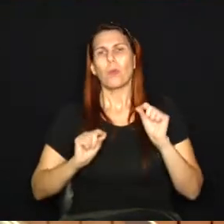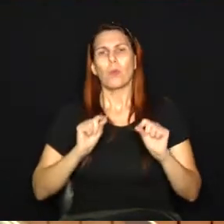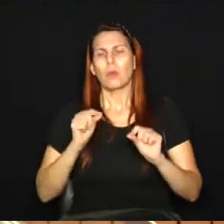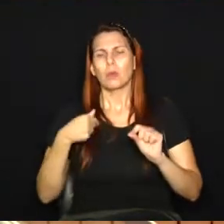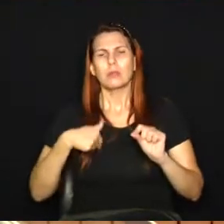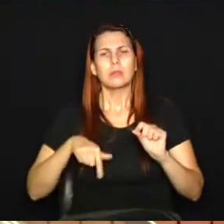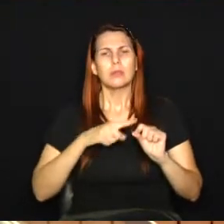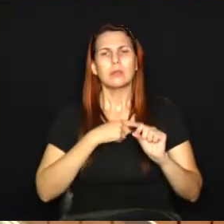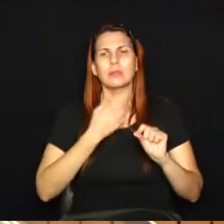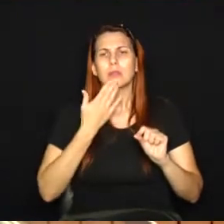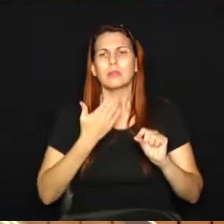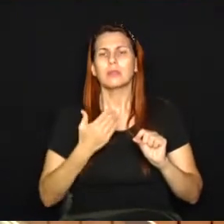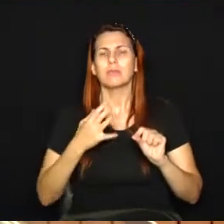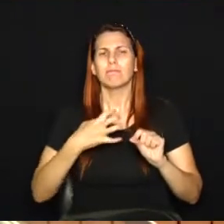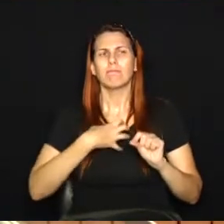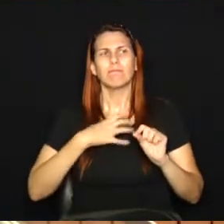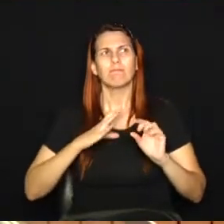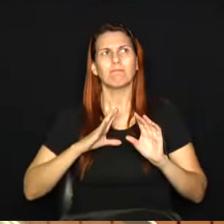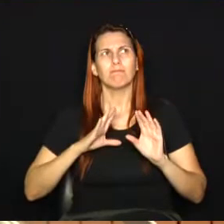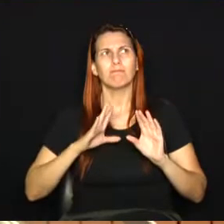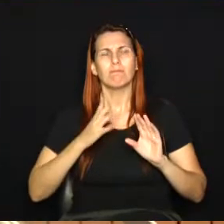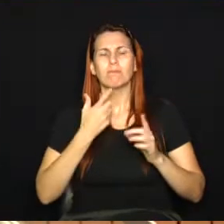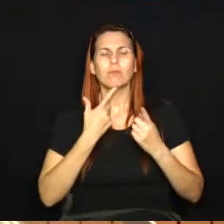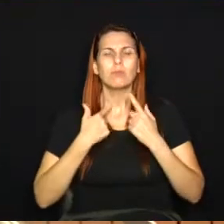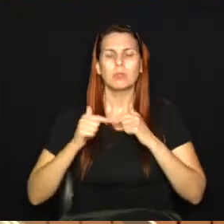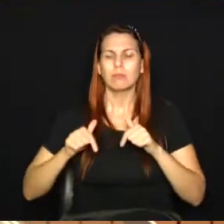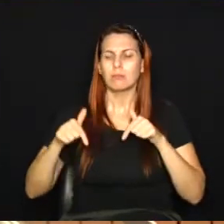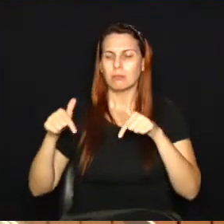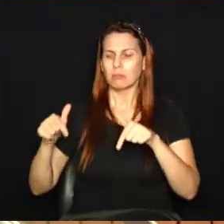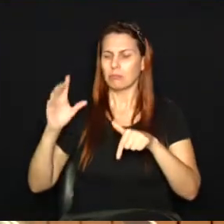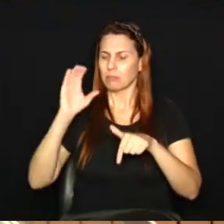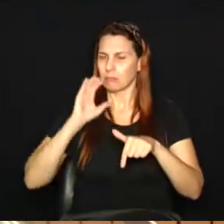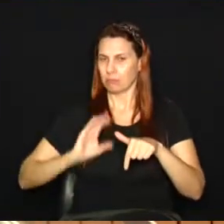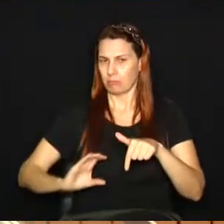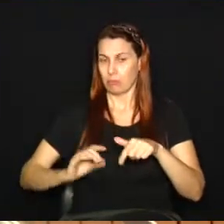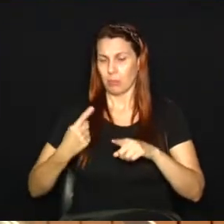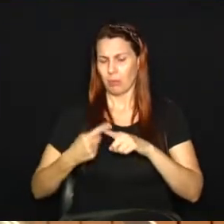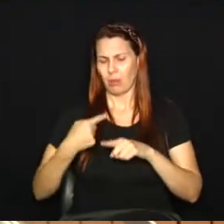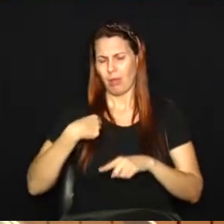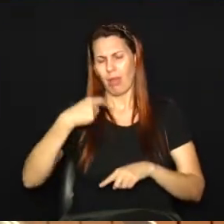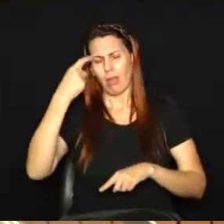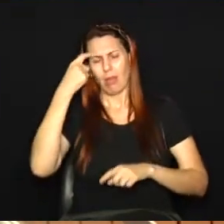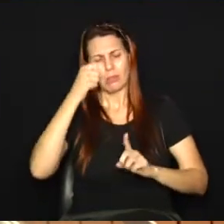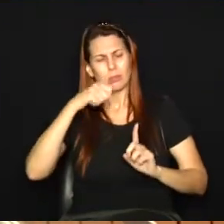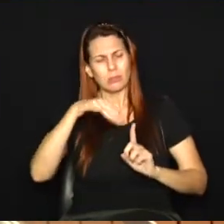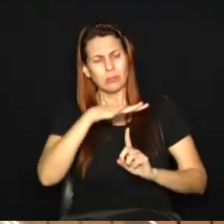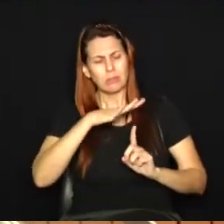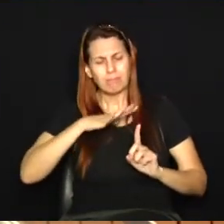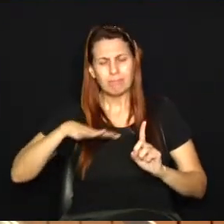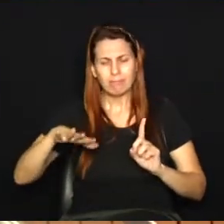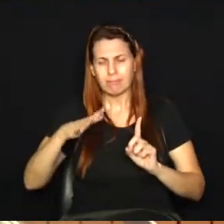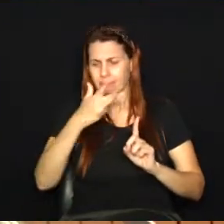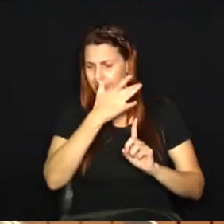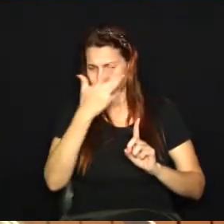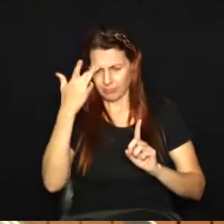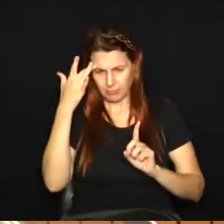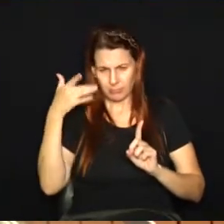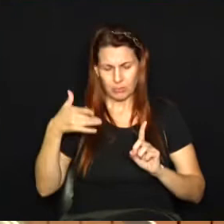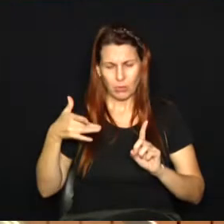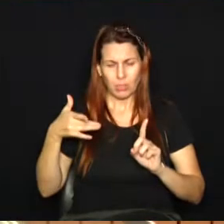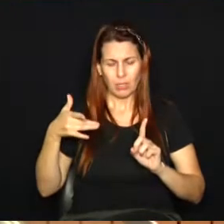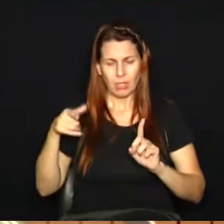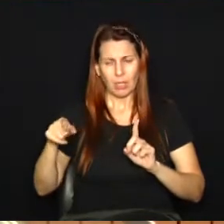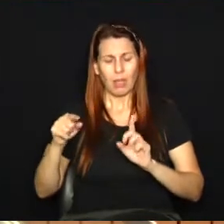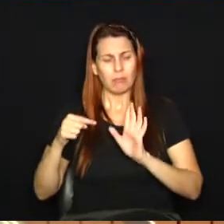apelo, aquilo que nos motiva? Qual é a motivação? Nós pensarmos ali no âmago da sociedade, no seio da sociedade, pessoas que fizeram